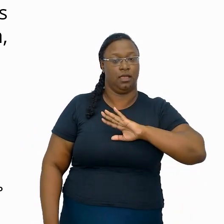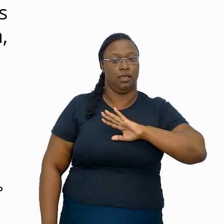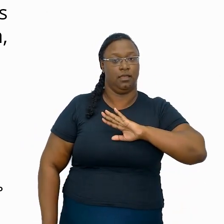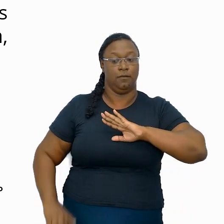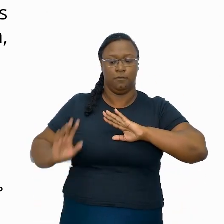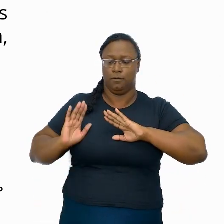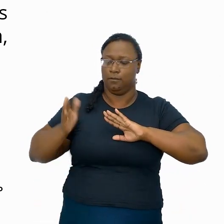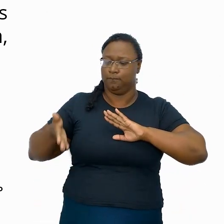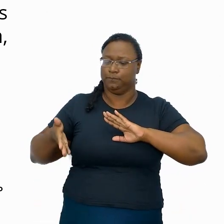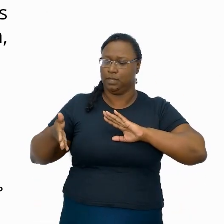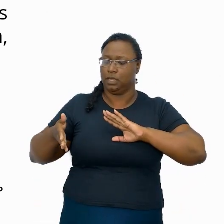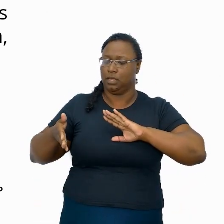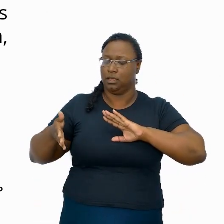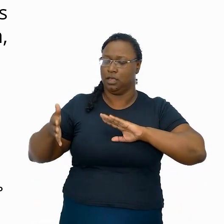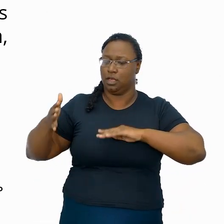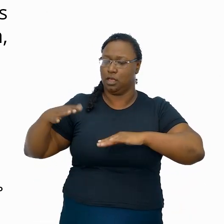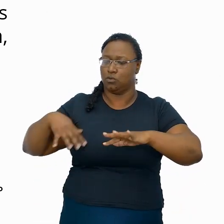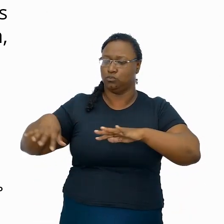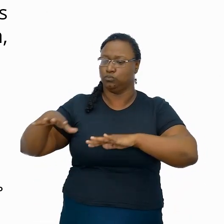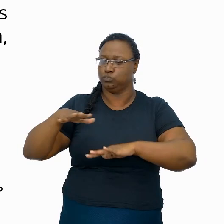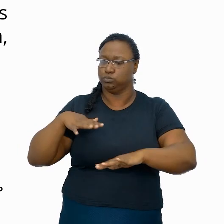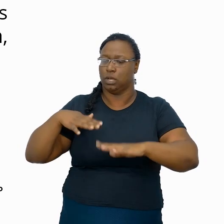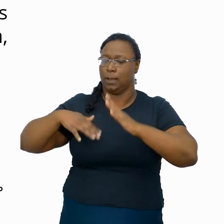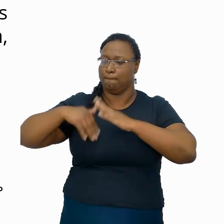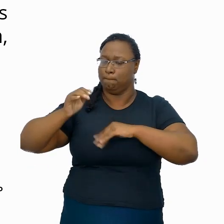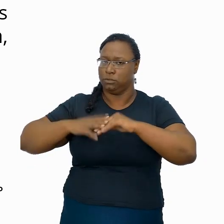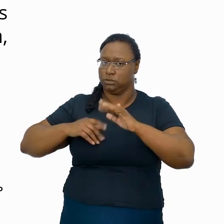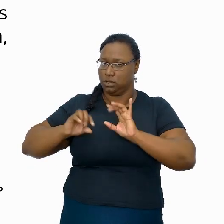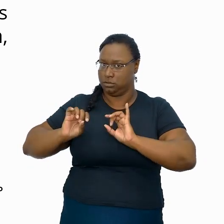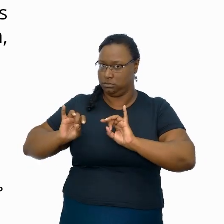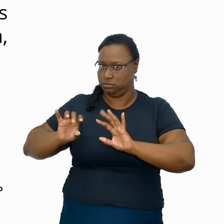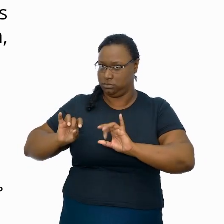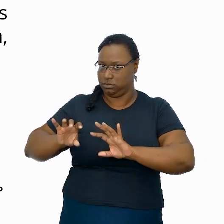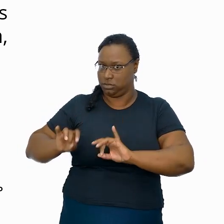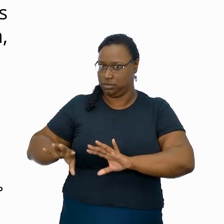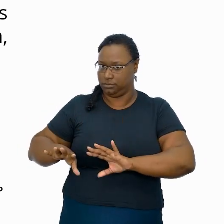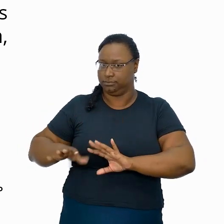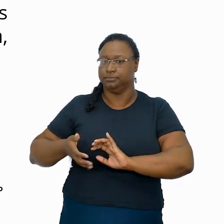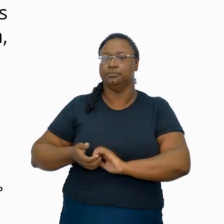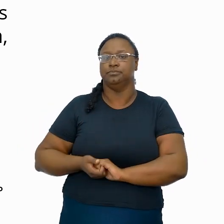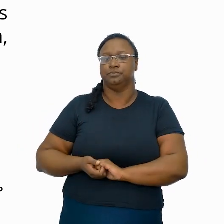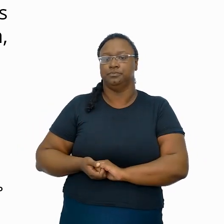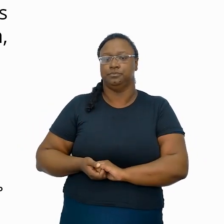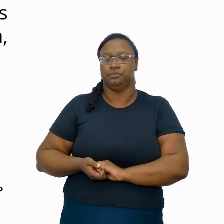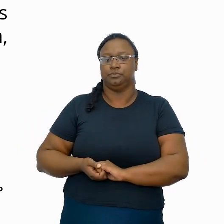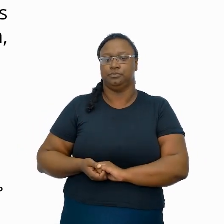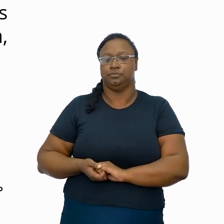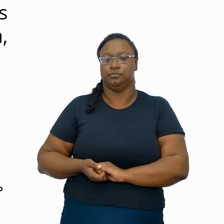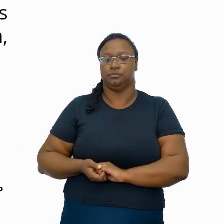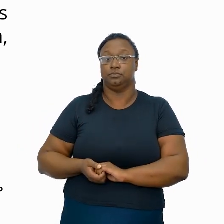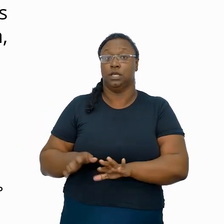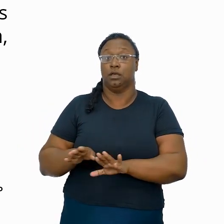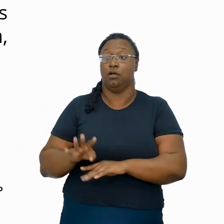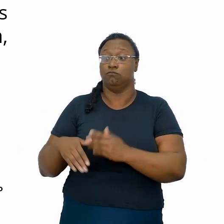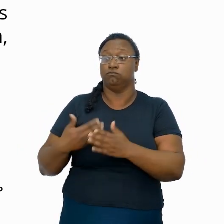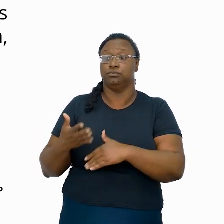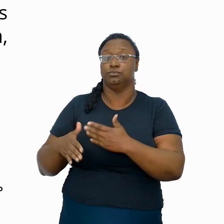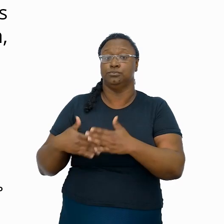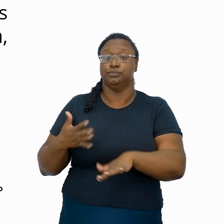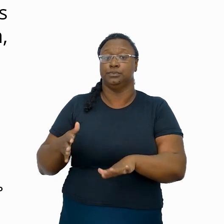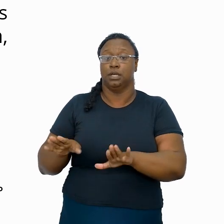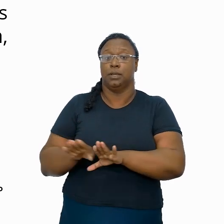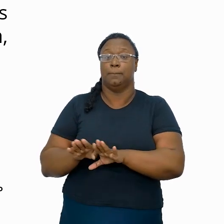e estabelecer relações entre as habilidades essenciais, ou melhor, a habilidade essencial a ser desenvolvida e